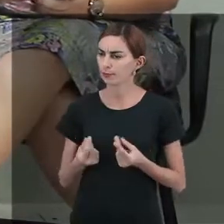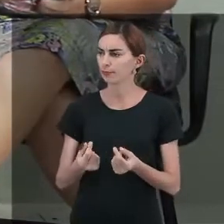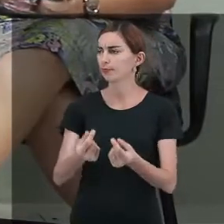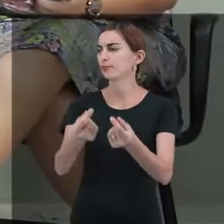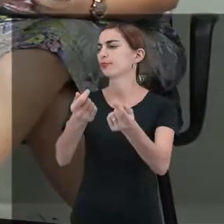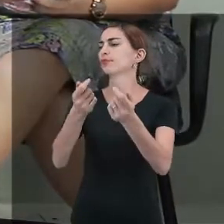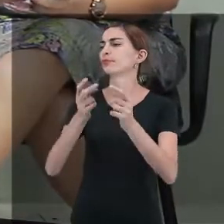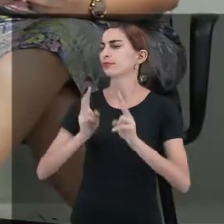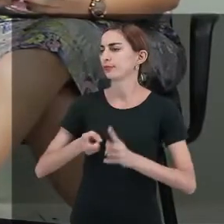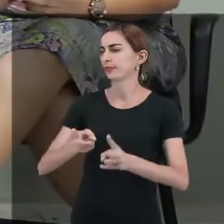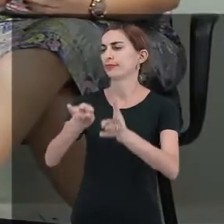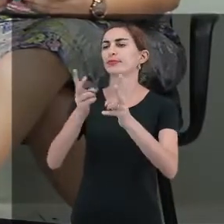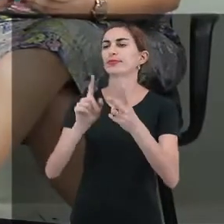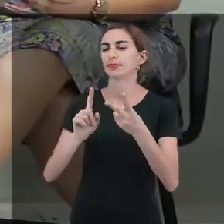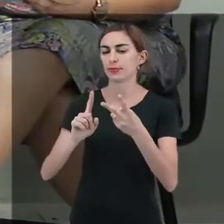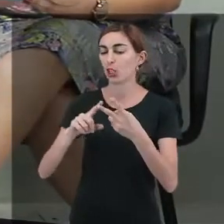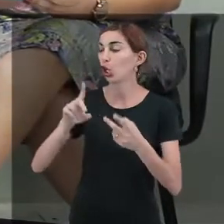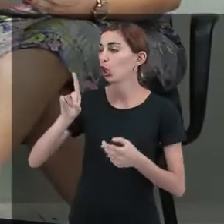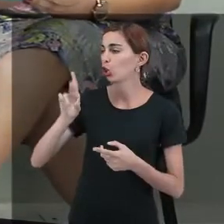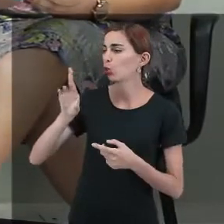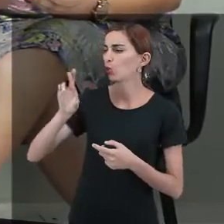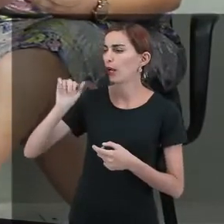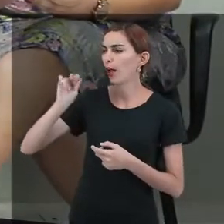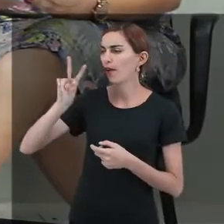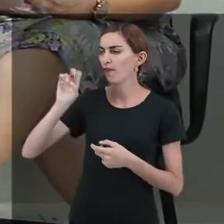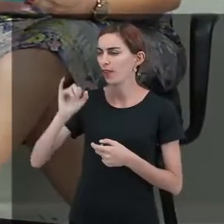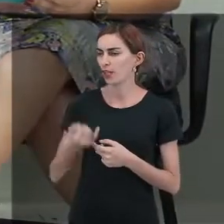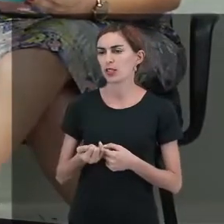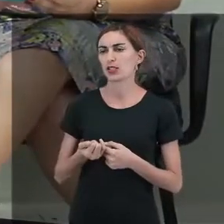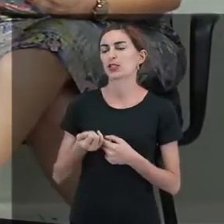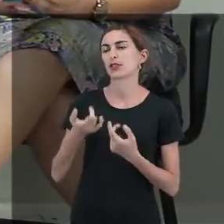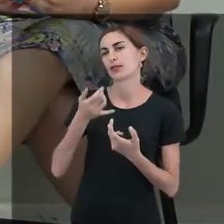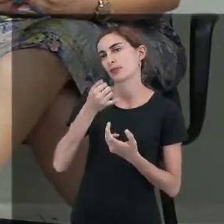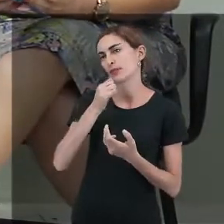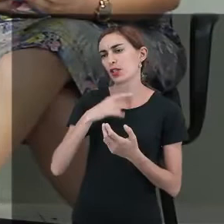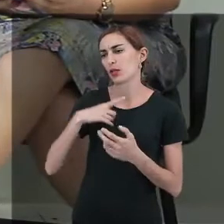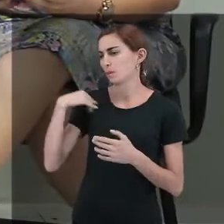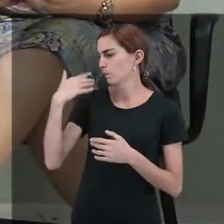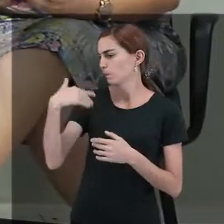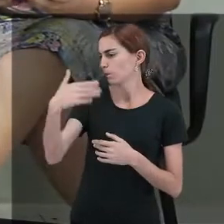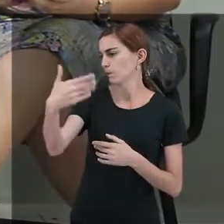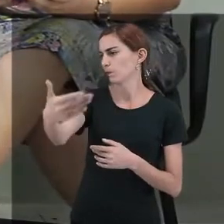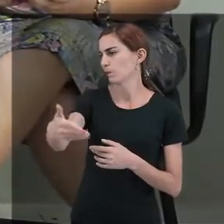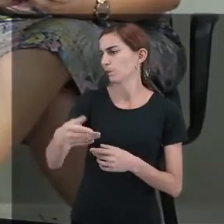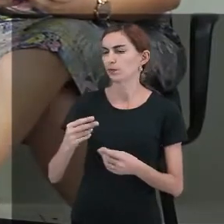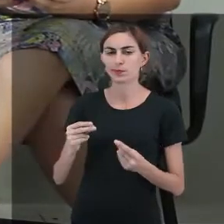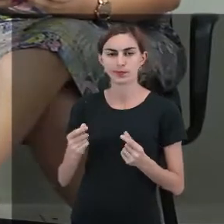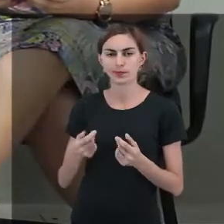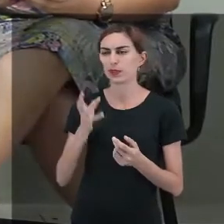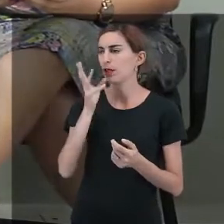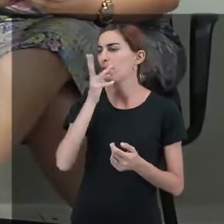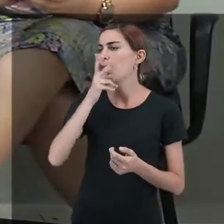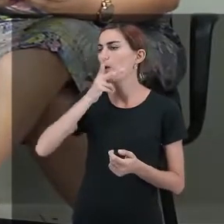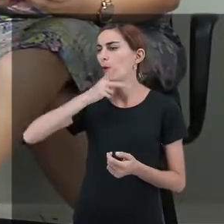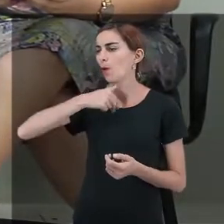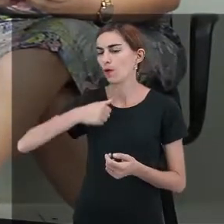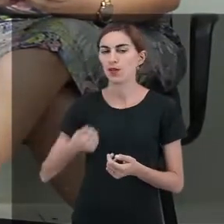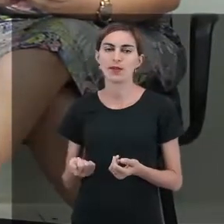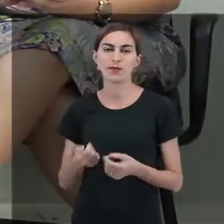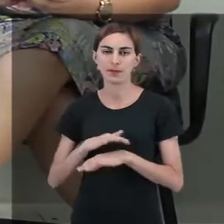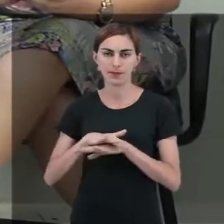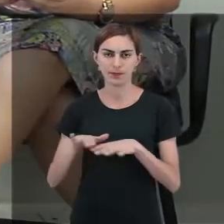próprio serviço. Bens duráveis são aqueles que são consumidos há um longo período de tempo, não é isso, professor?